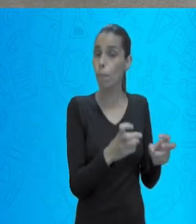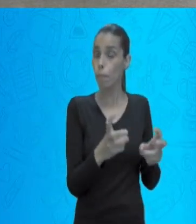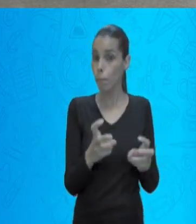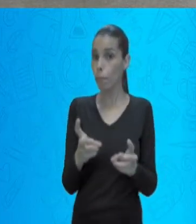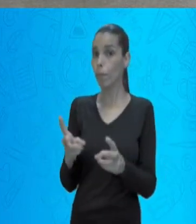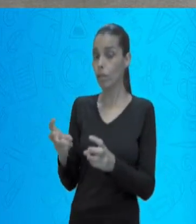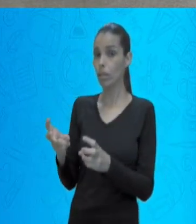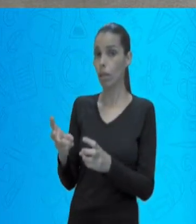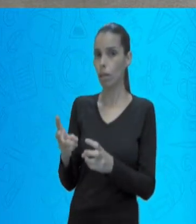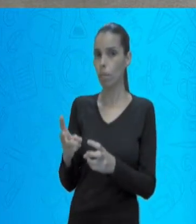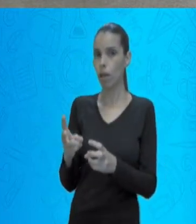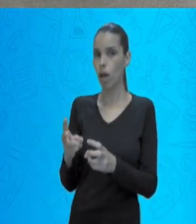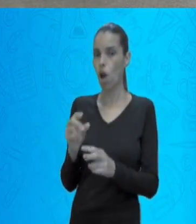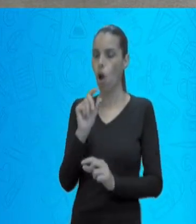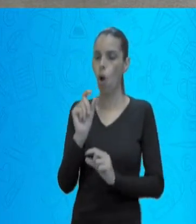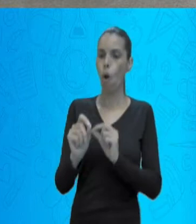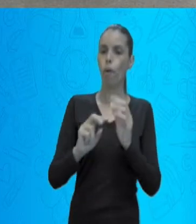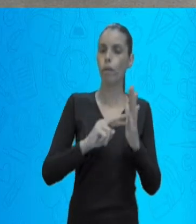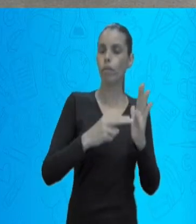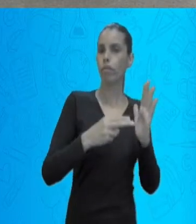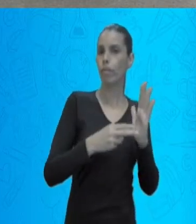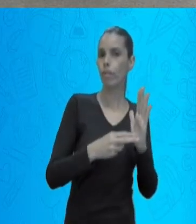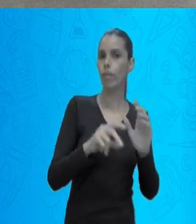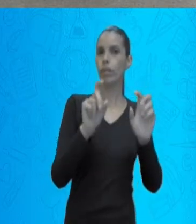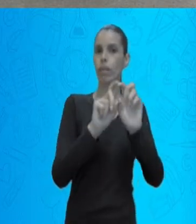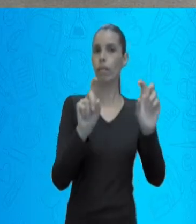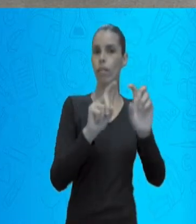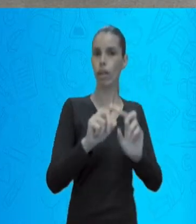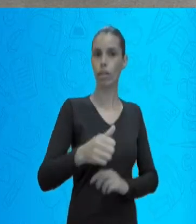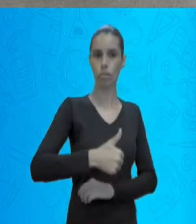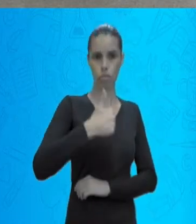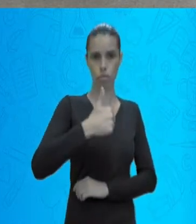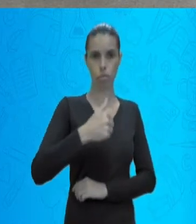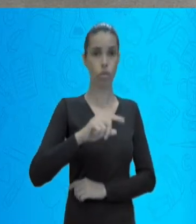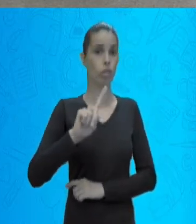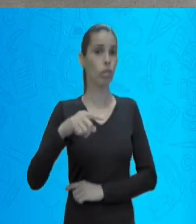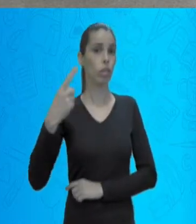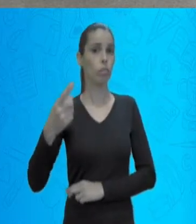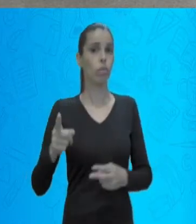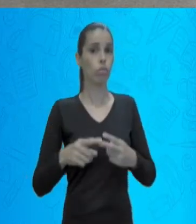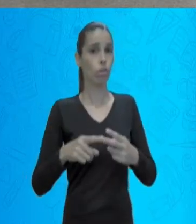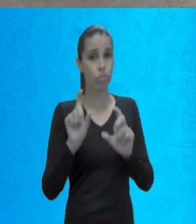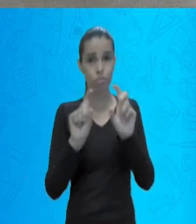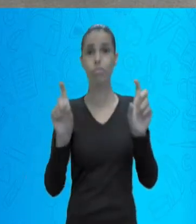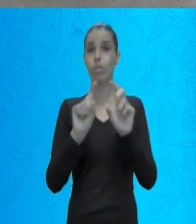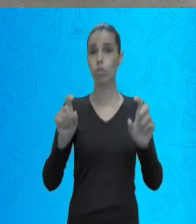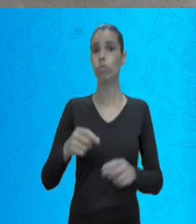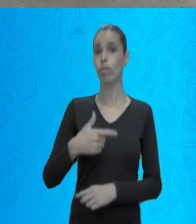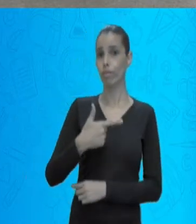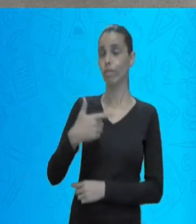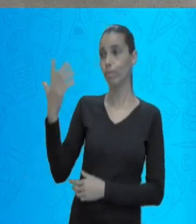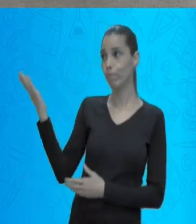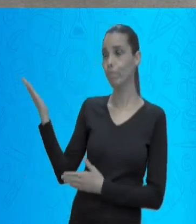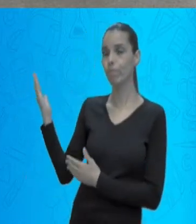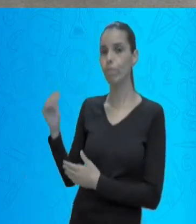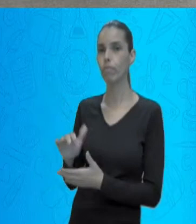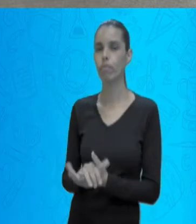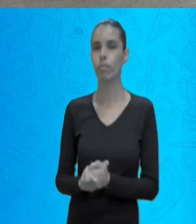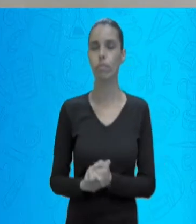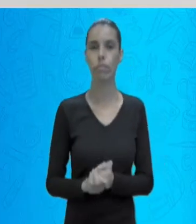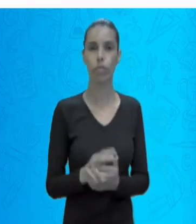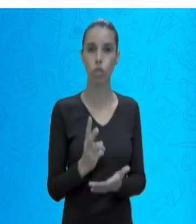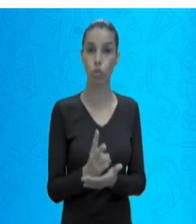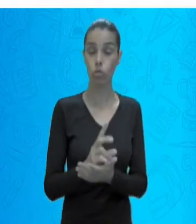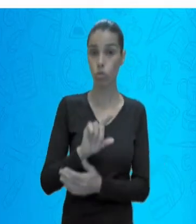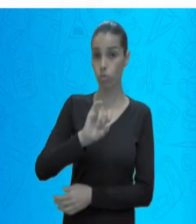Mãe, só tem uma. Viram a diferença? Vamos lá então. Continuamos com a vírgula.